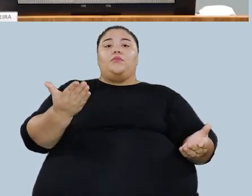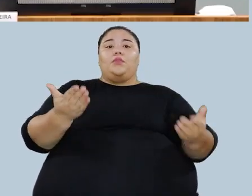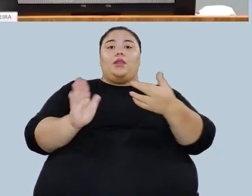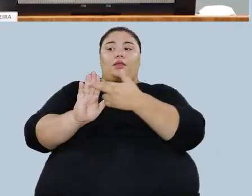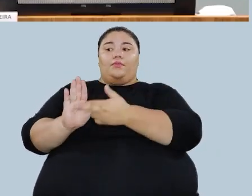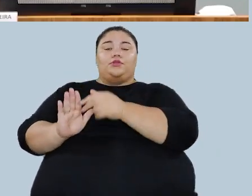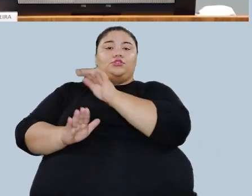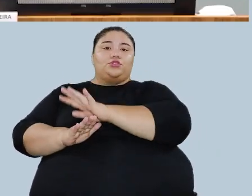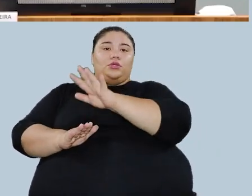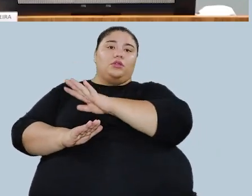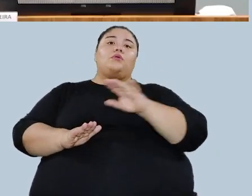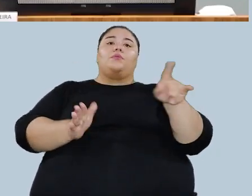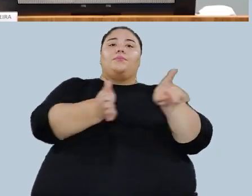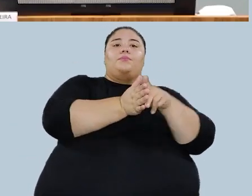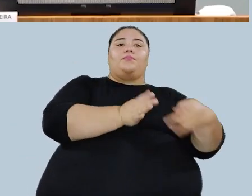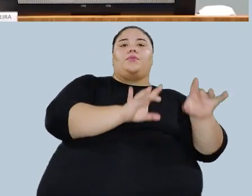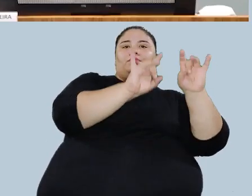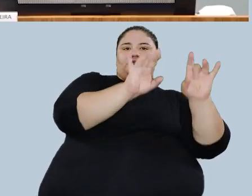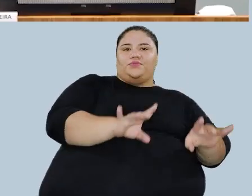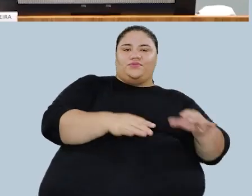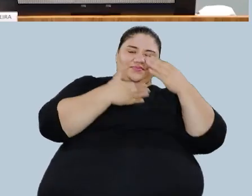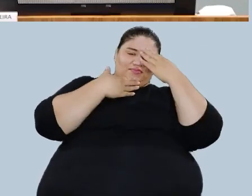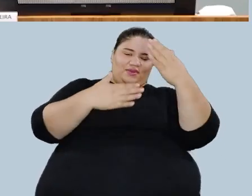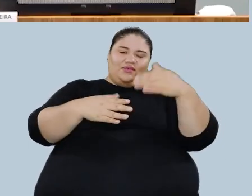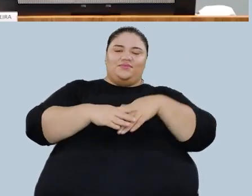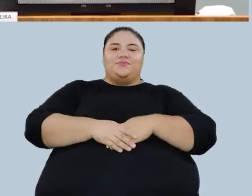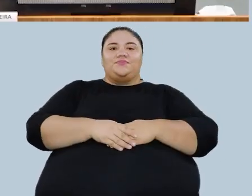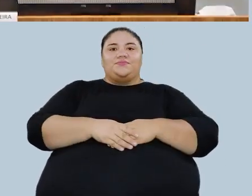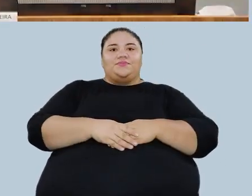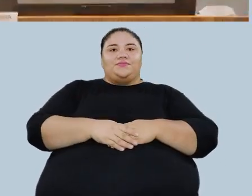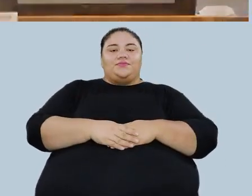equilíbrio entre esse regime geral e o regime especial. Muito obrigado.